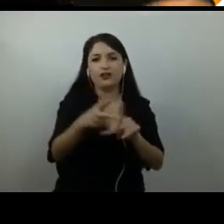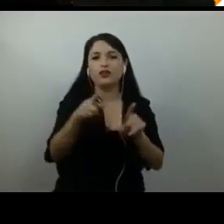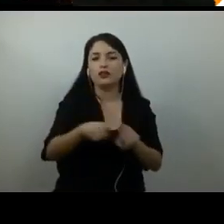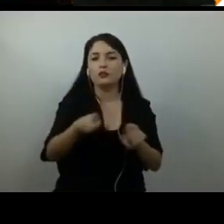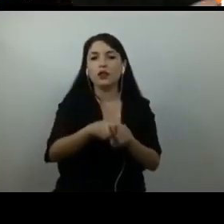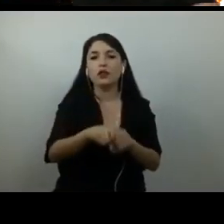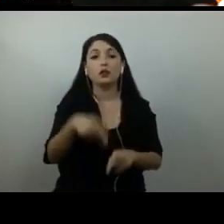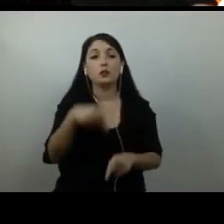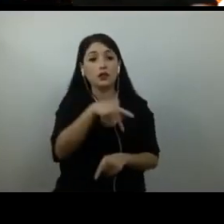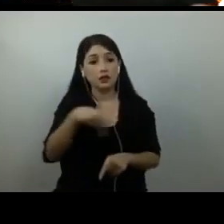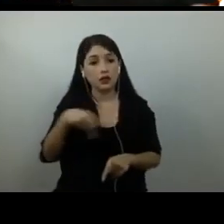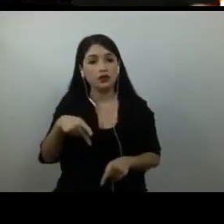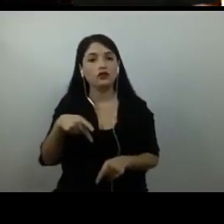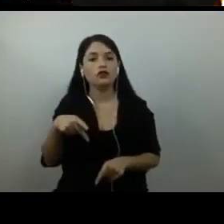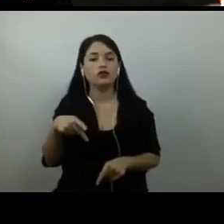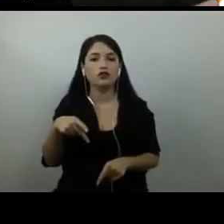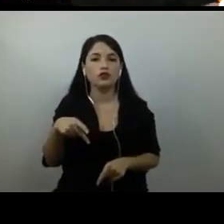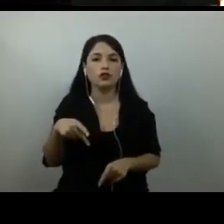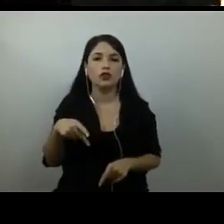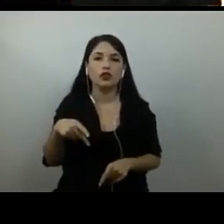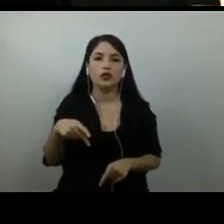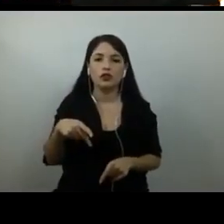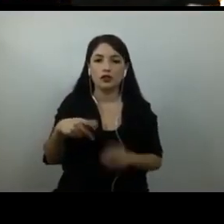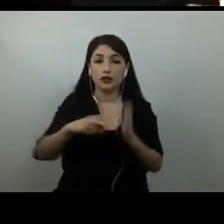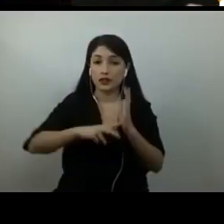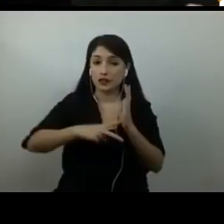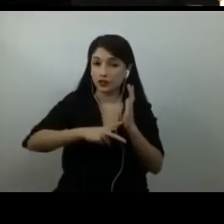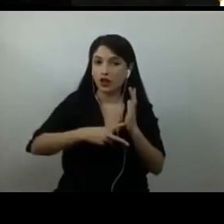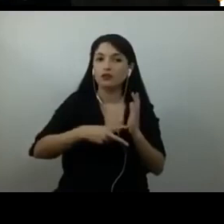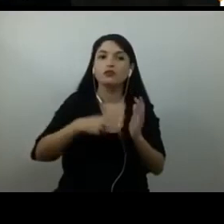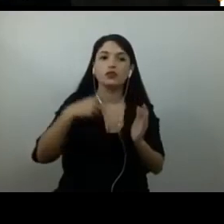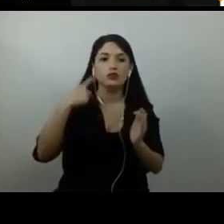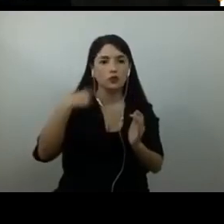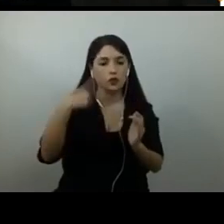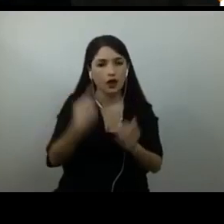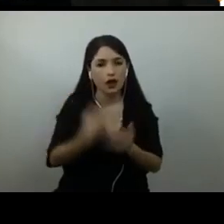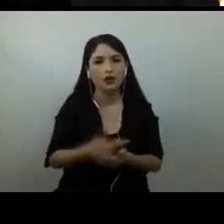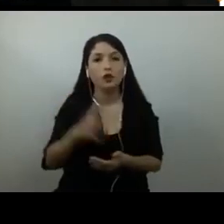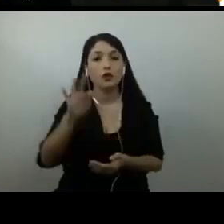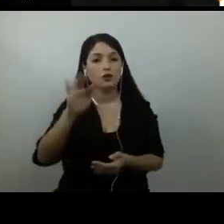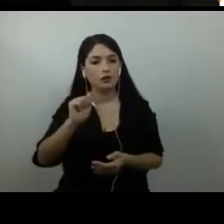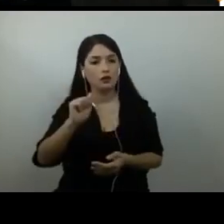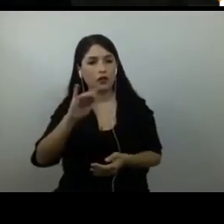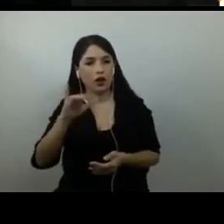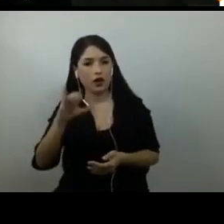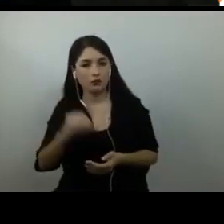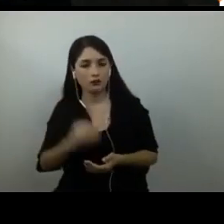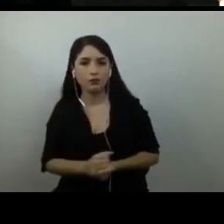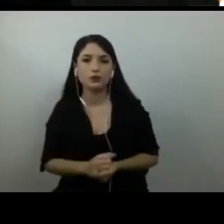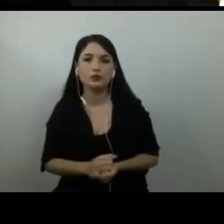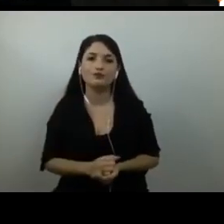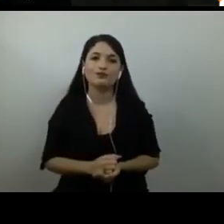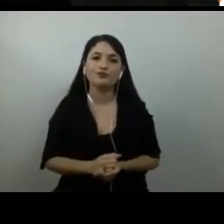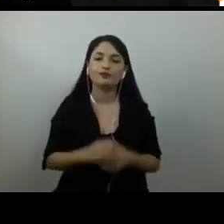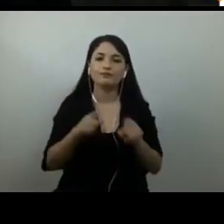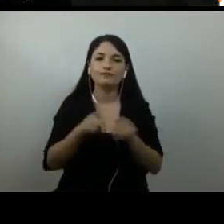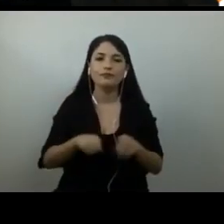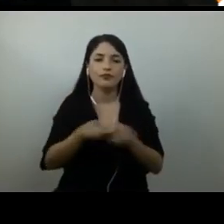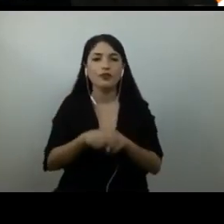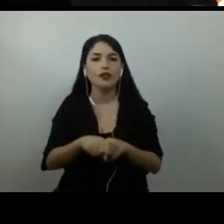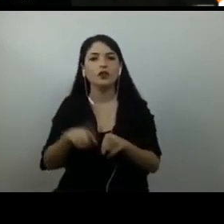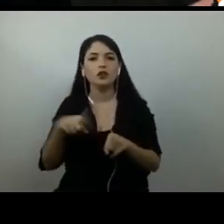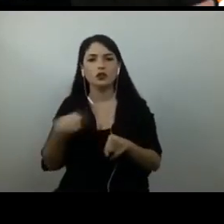do Sindicato dos Advogados, nosso queridíssimo Fábio Gaspar, e entre outros movimentos, né, Coalizão Negra, nós tivemos